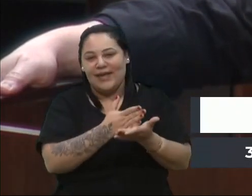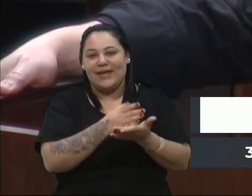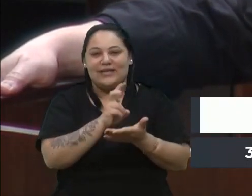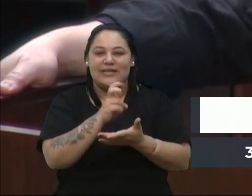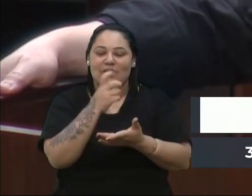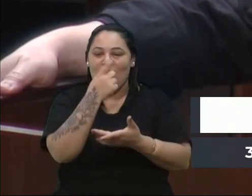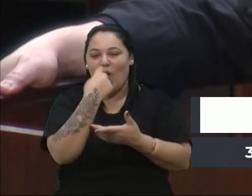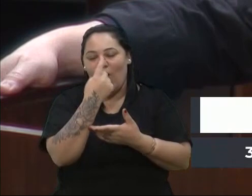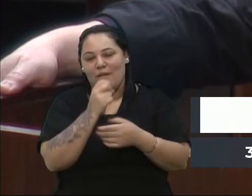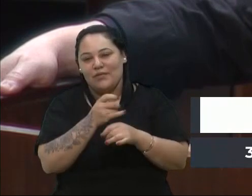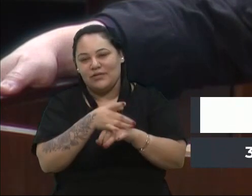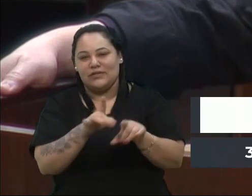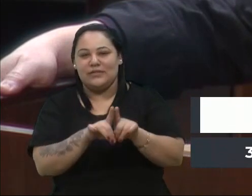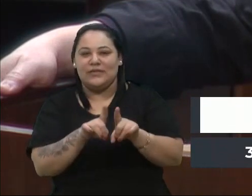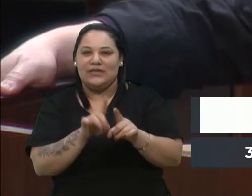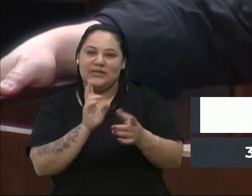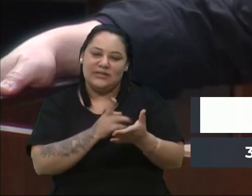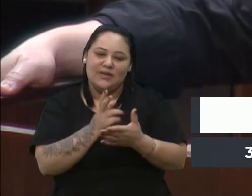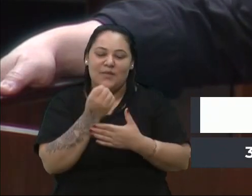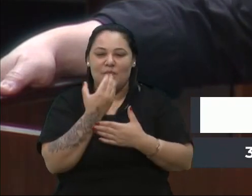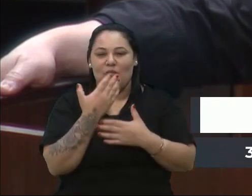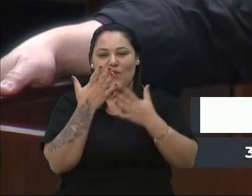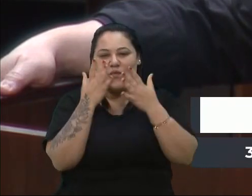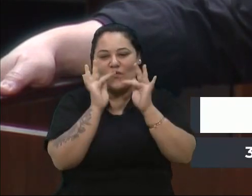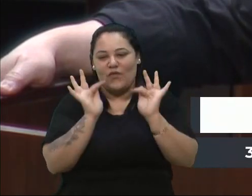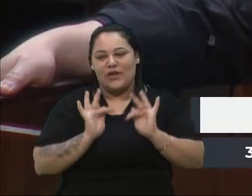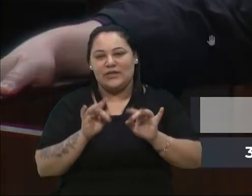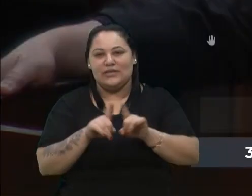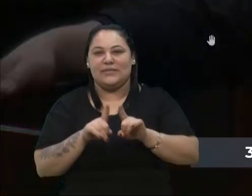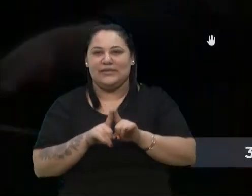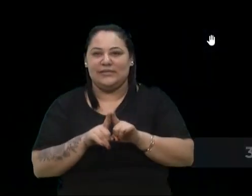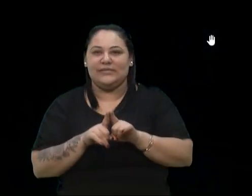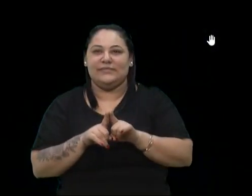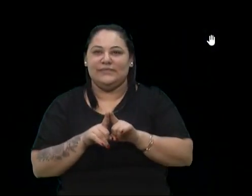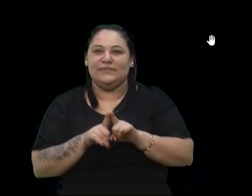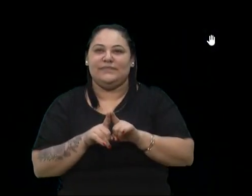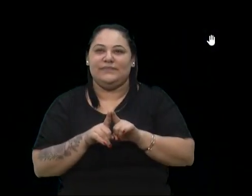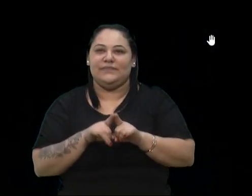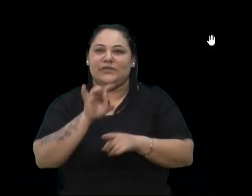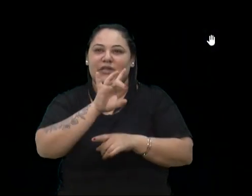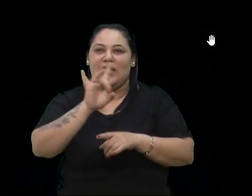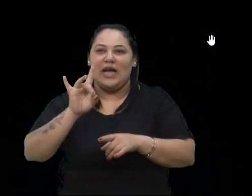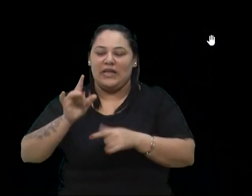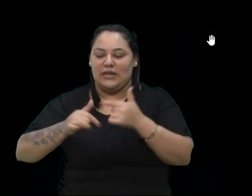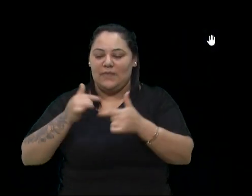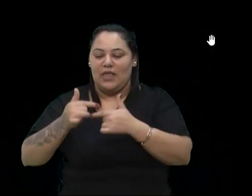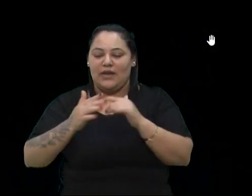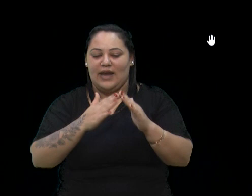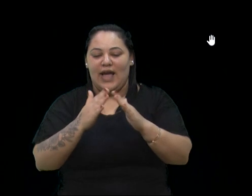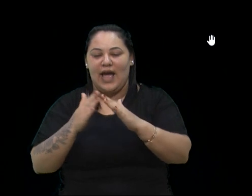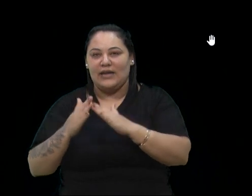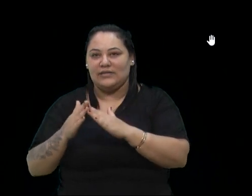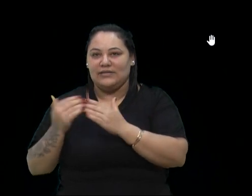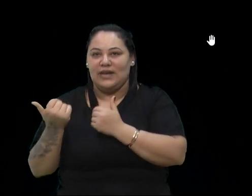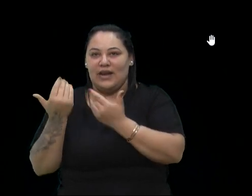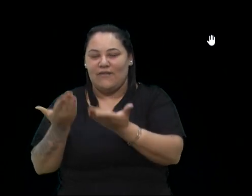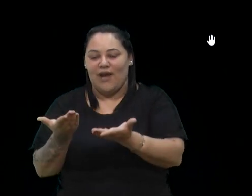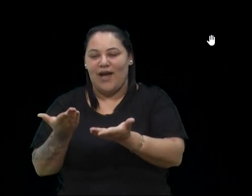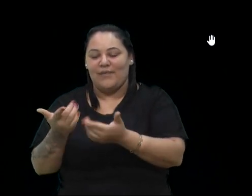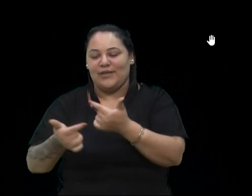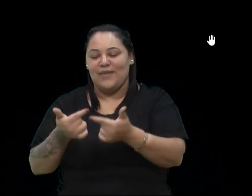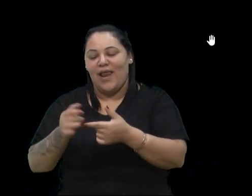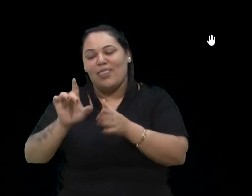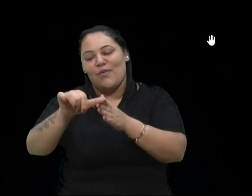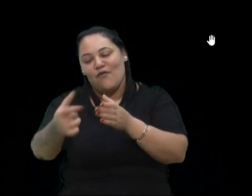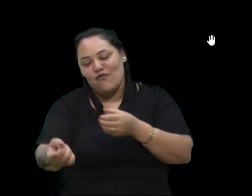manhã, e sempre com bom humor, buscar cada trabalhador em sua casa e levar para o seu trabalho e depois